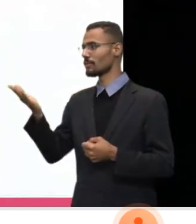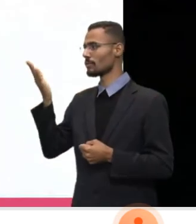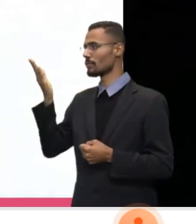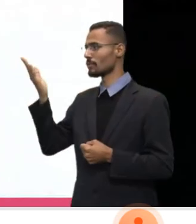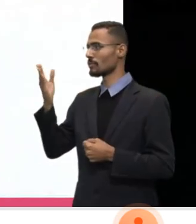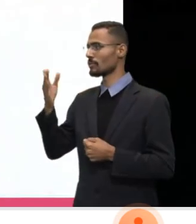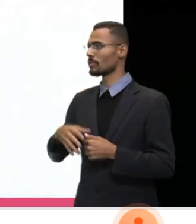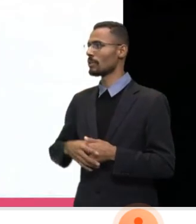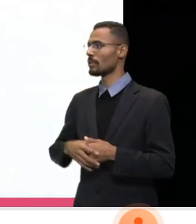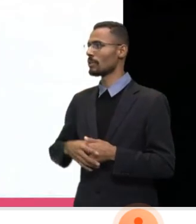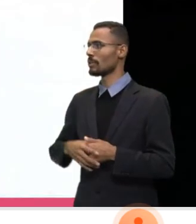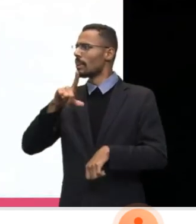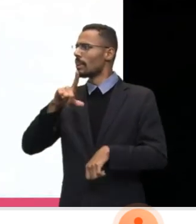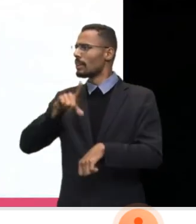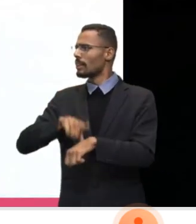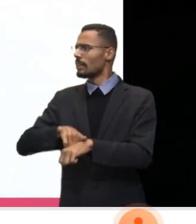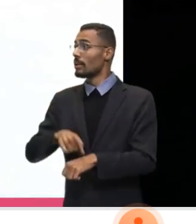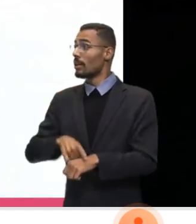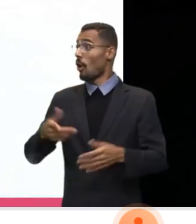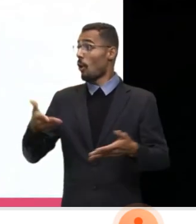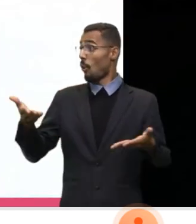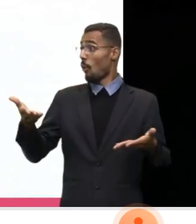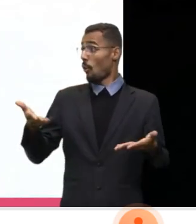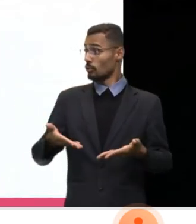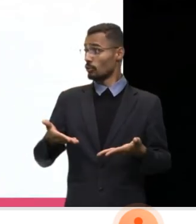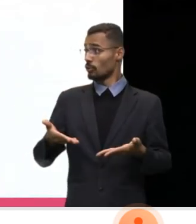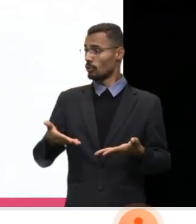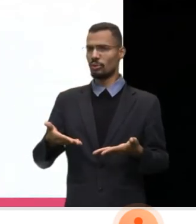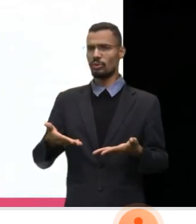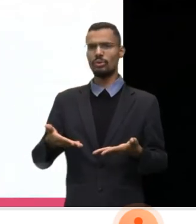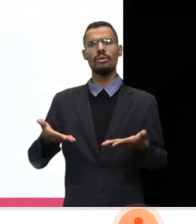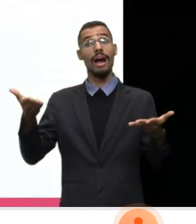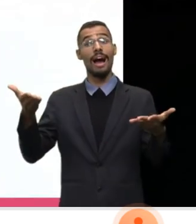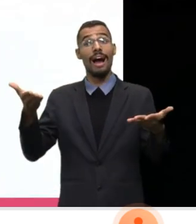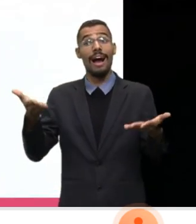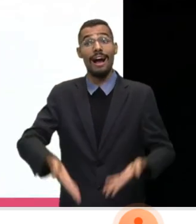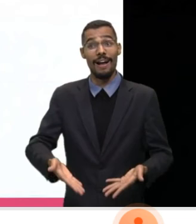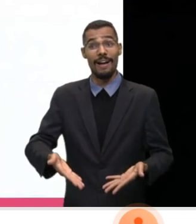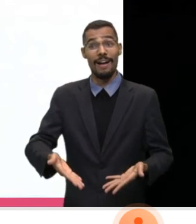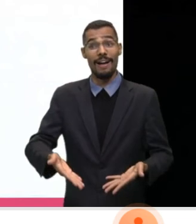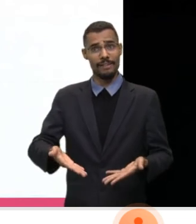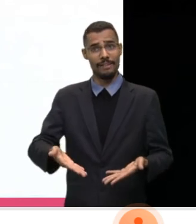os advérbios de tempo. Hoje, né, ou agora.